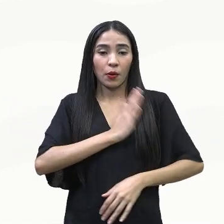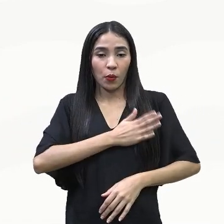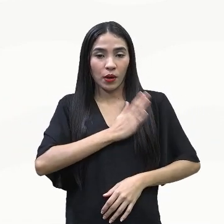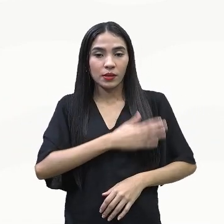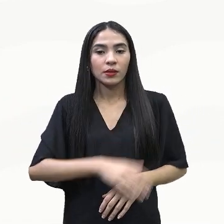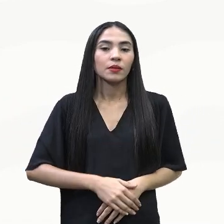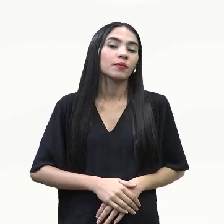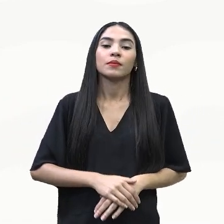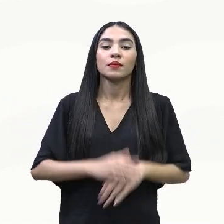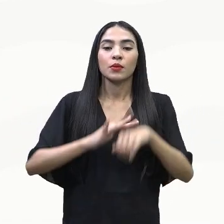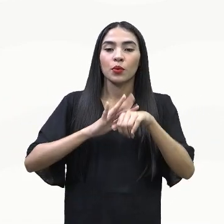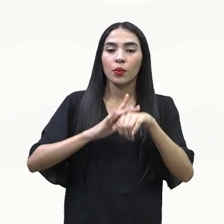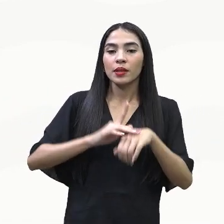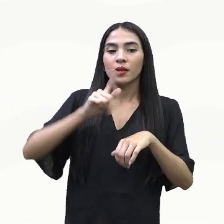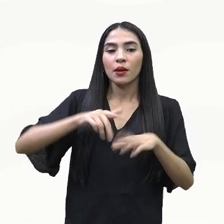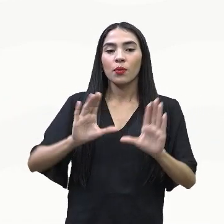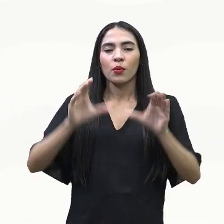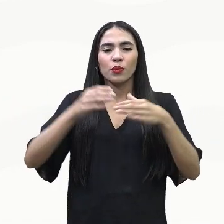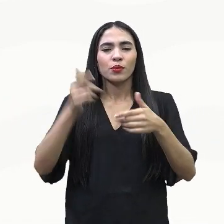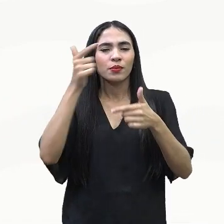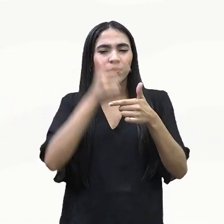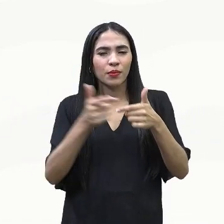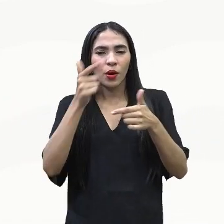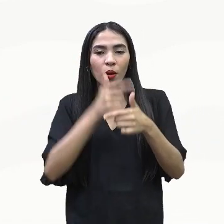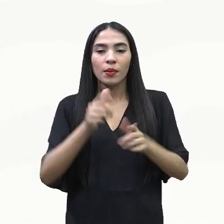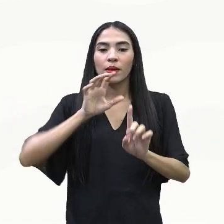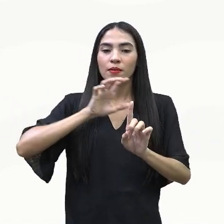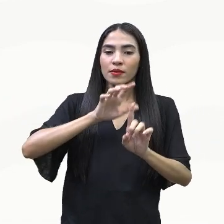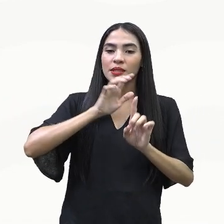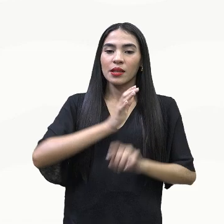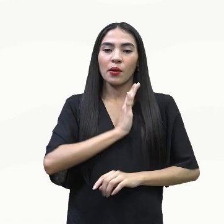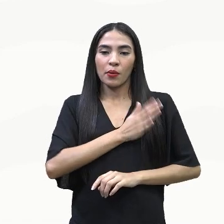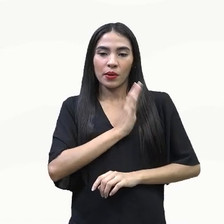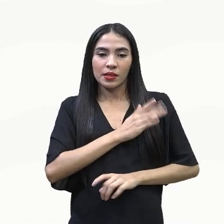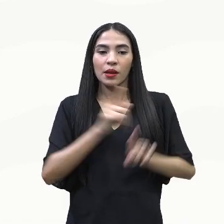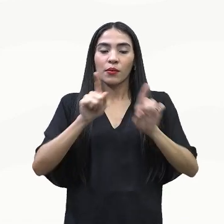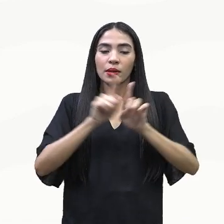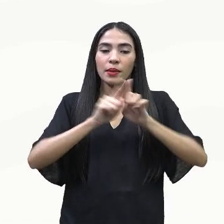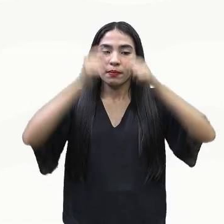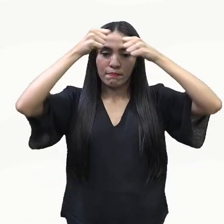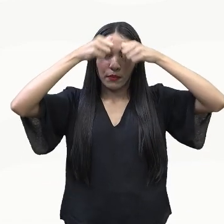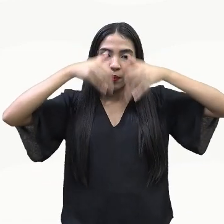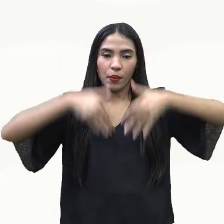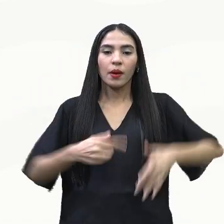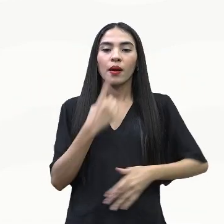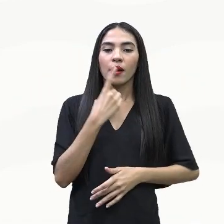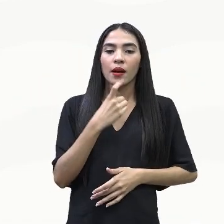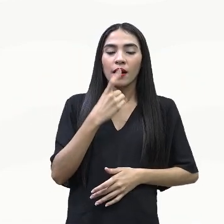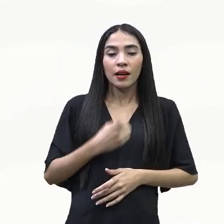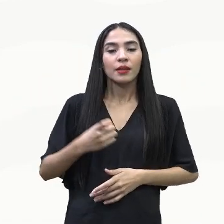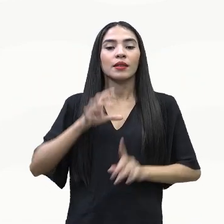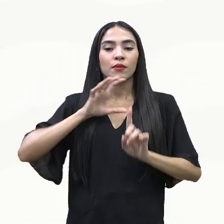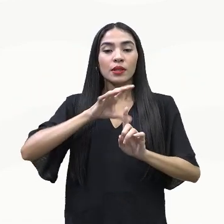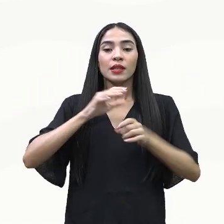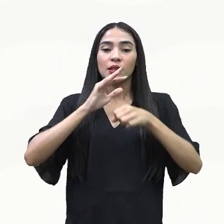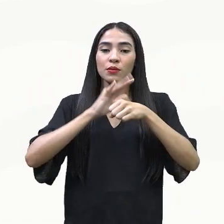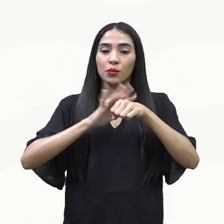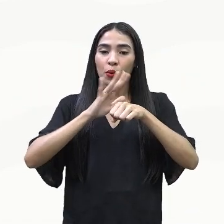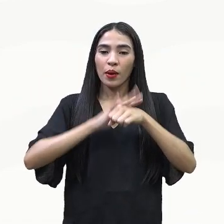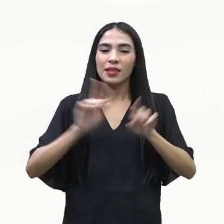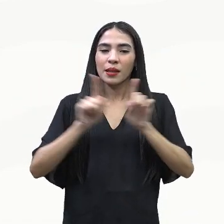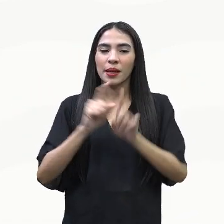doenças cardiovasculares são um conjunto de problemas que atingem o coração e os vasos sanguíneos, provocando doenças e